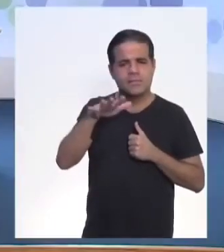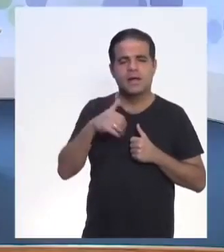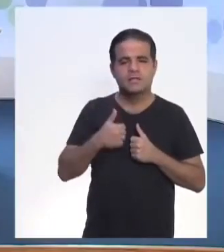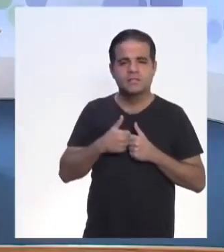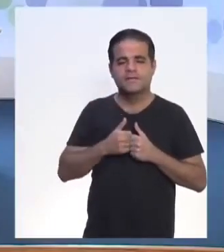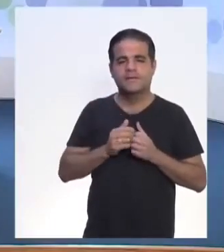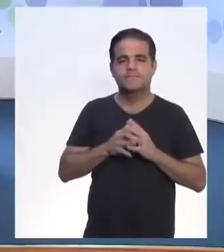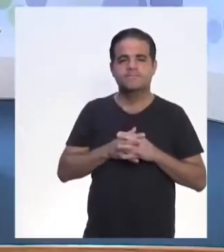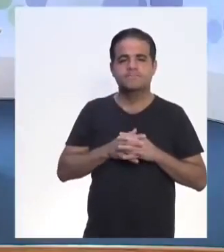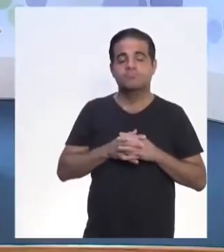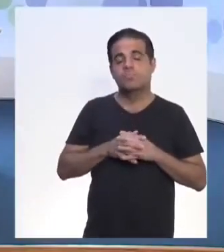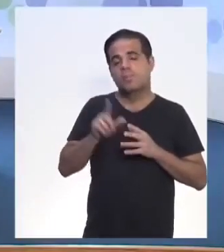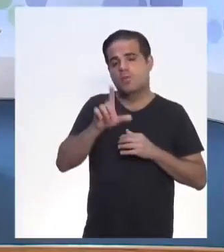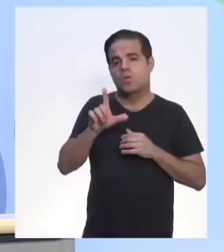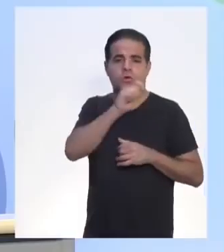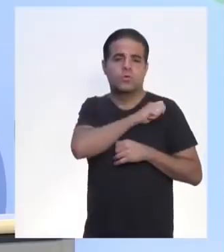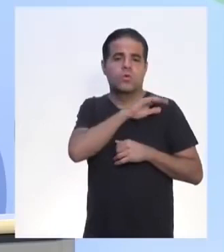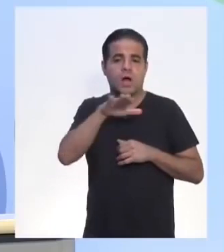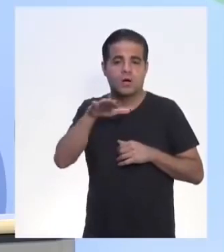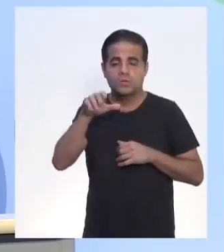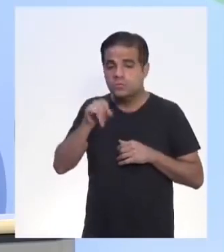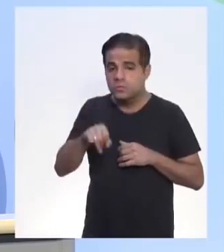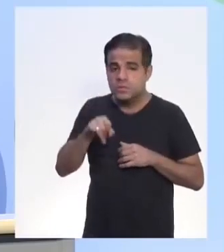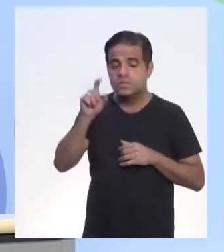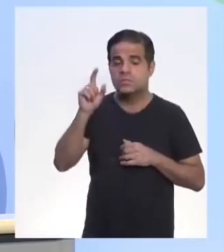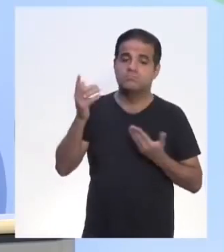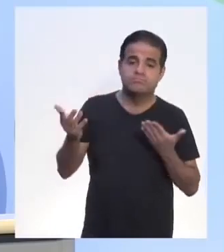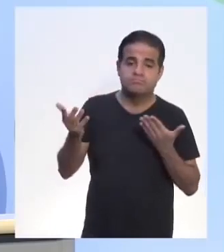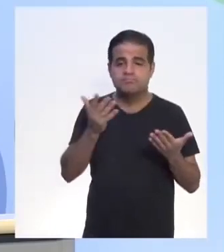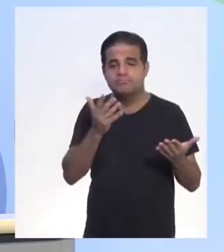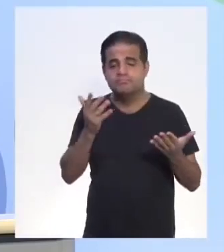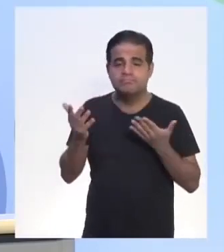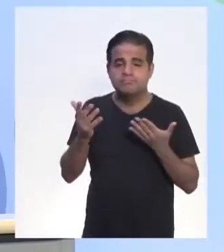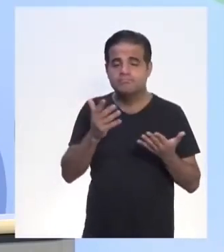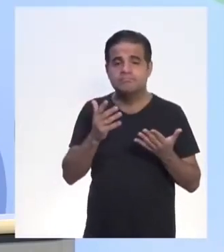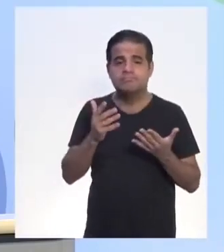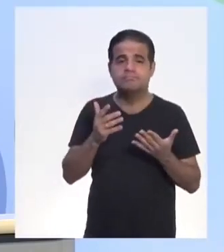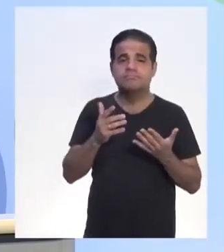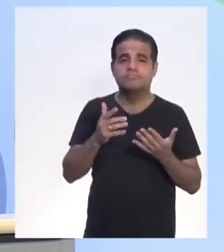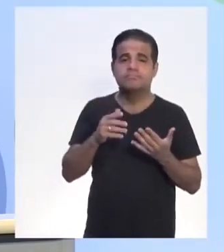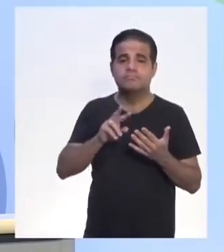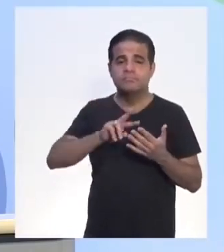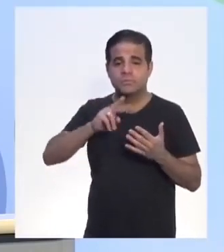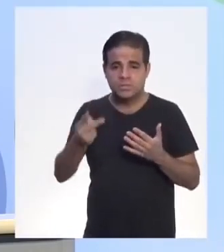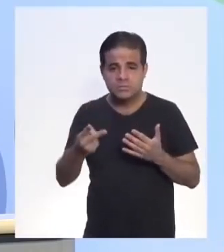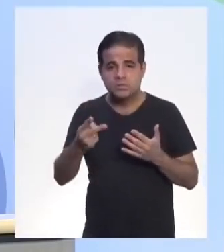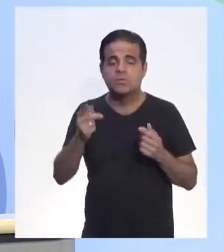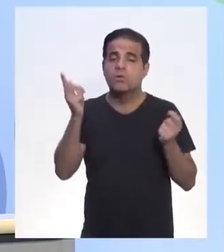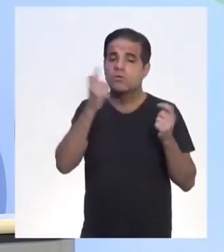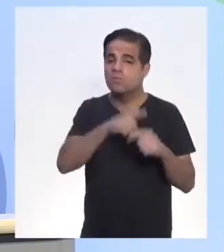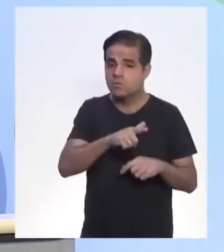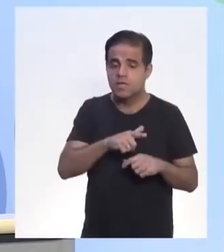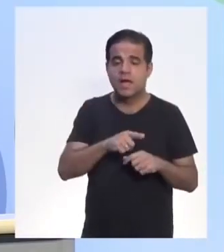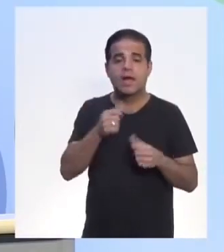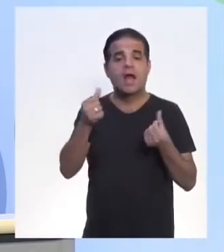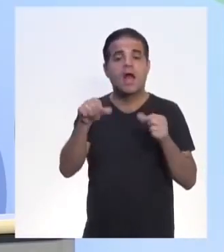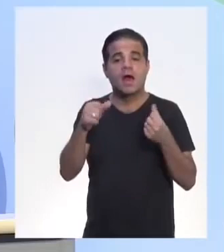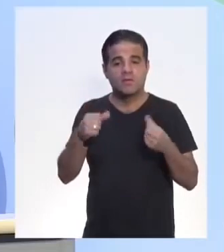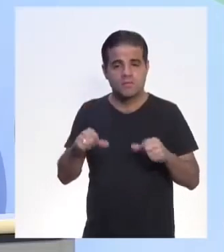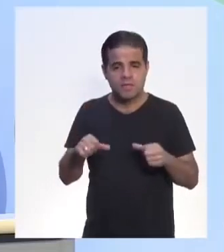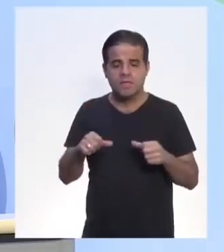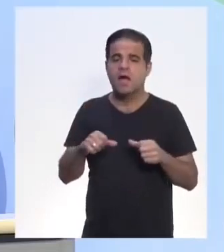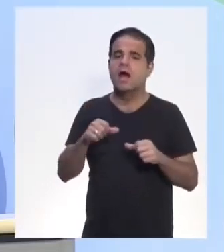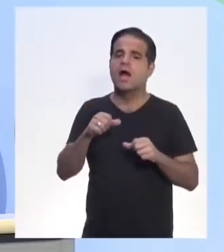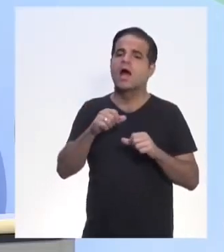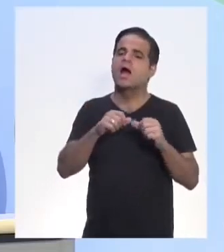Sim, claro que o aluno também, se ele tiver o transferidor, ele consegue medir